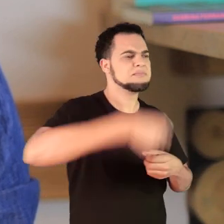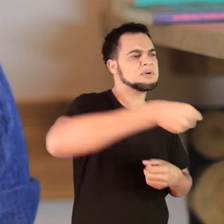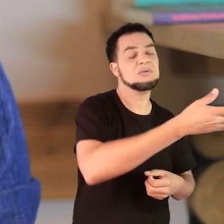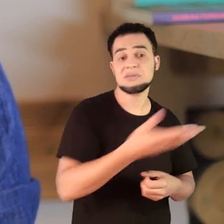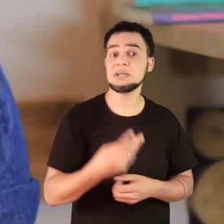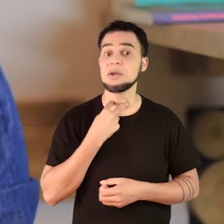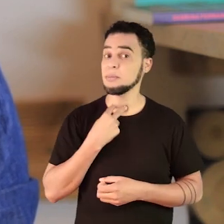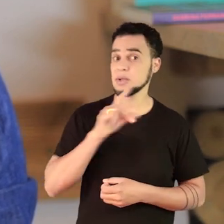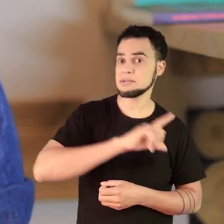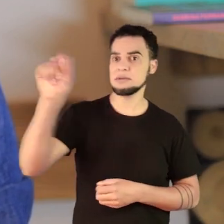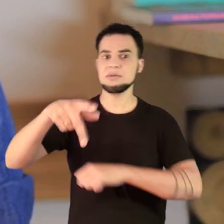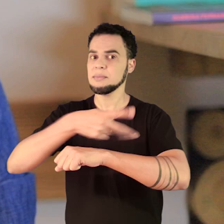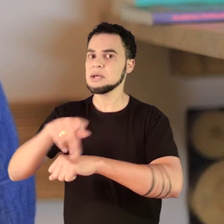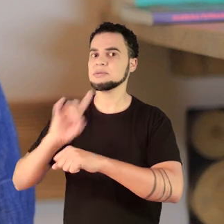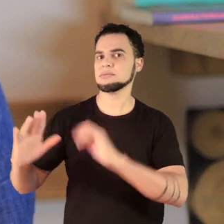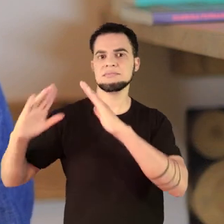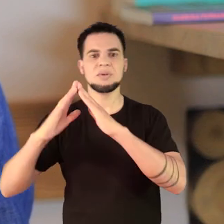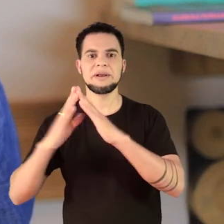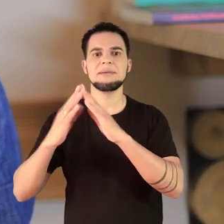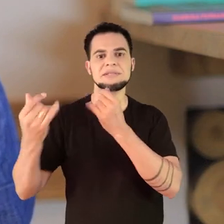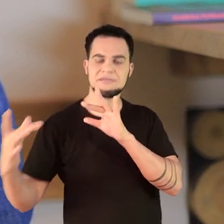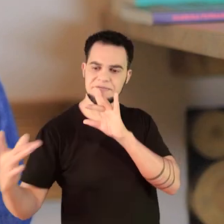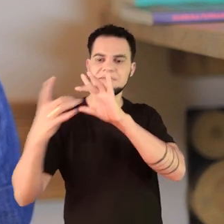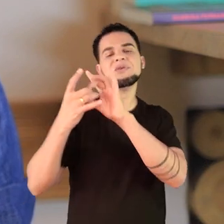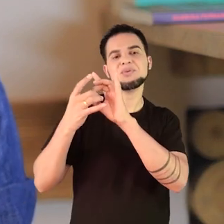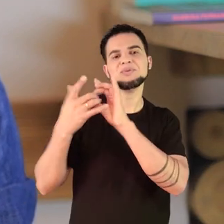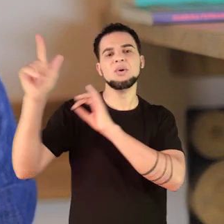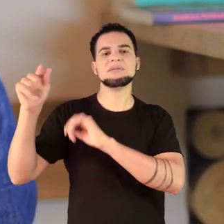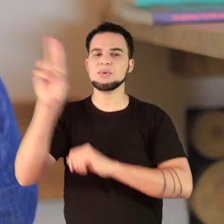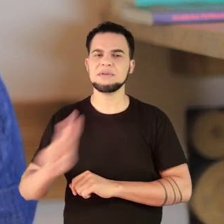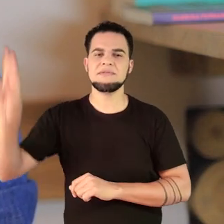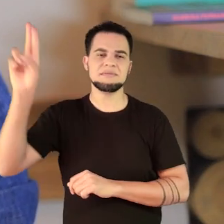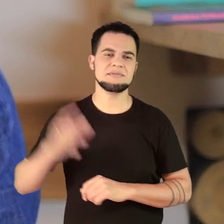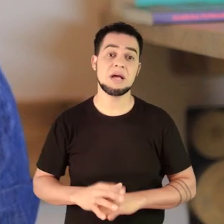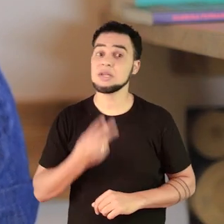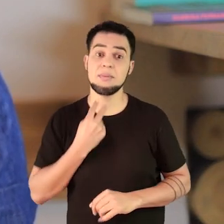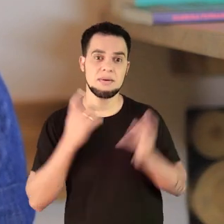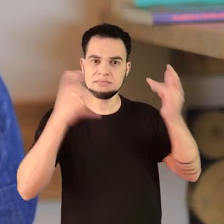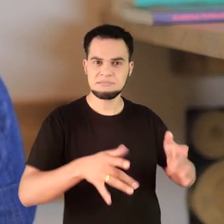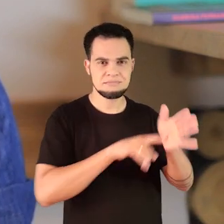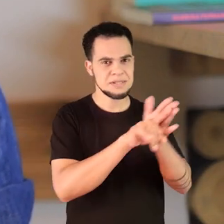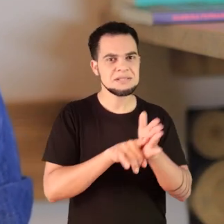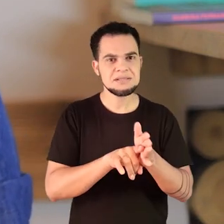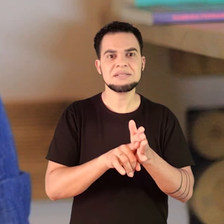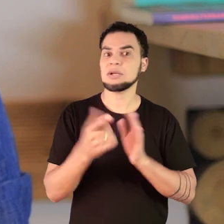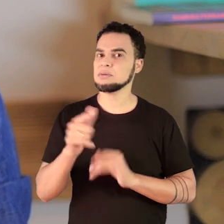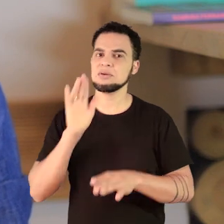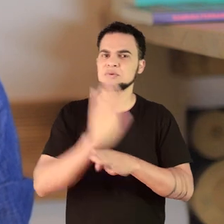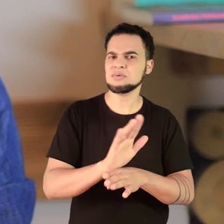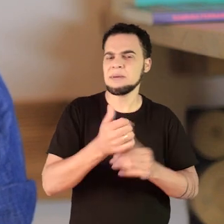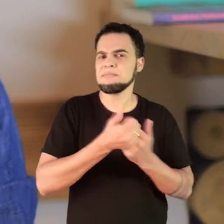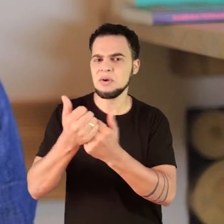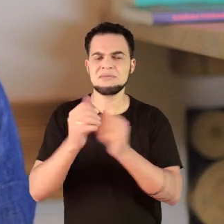Não pode sair do país, nem que seja só para morar, sem vínculo de estudo com outra universidade. não pode abandonar a pesquisa. Não se tem ajuda,